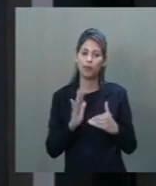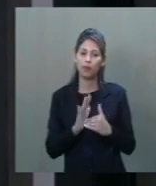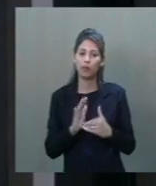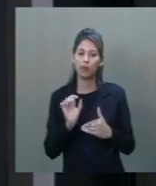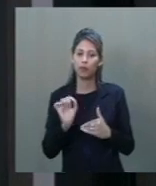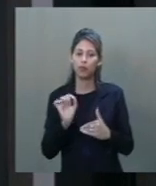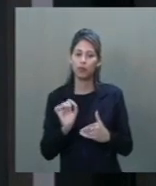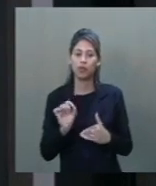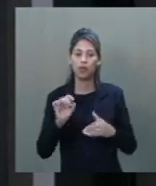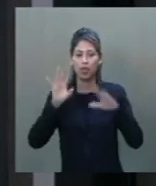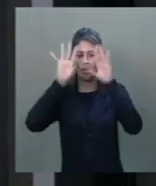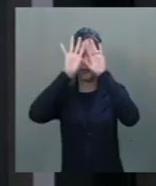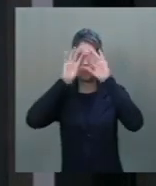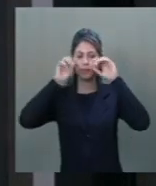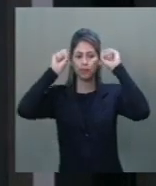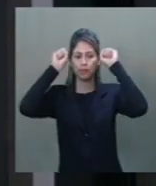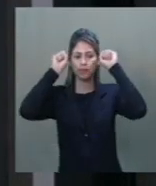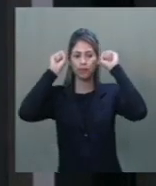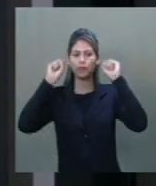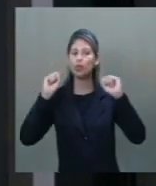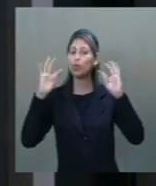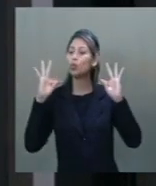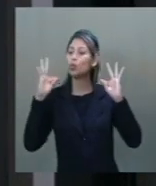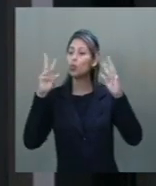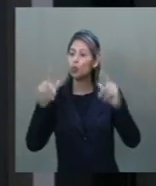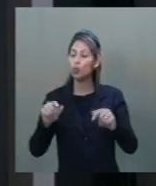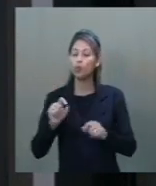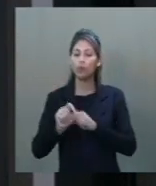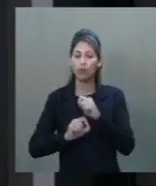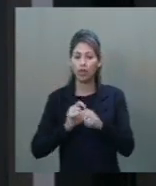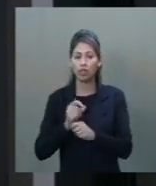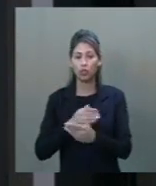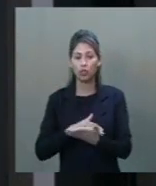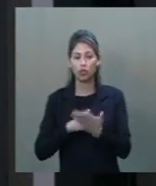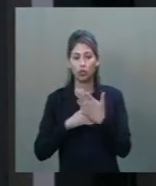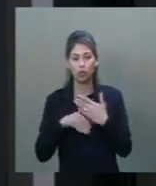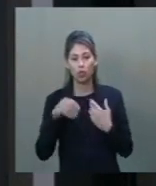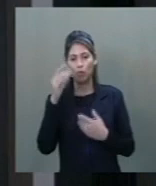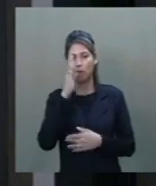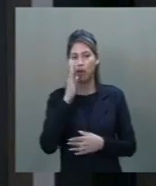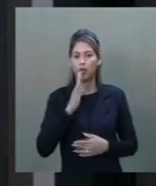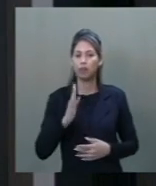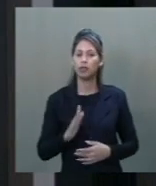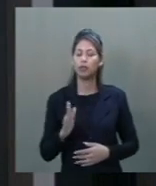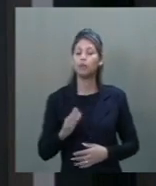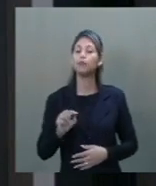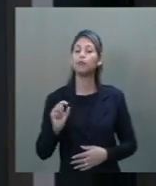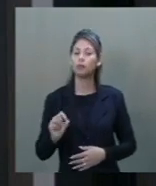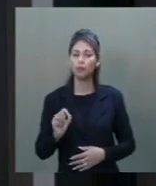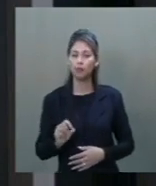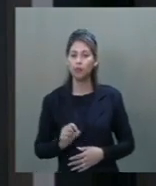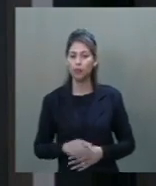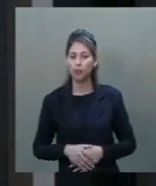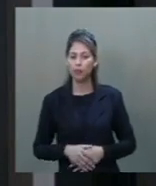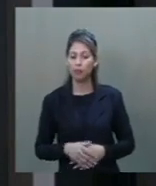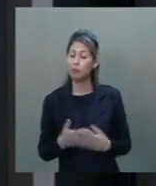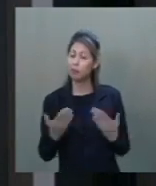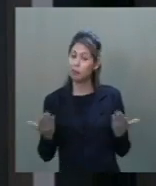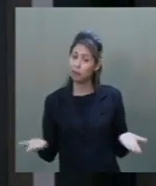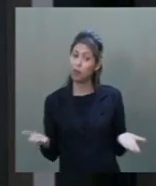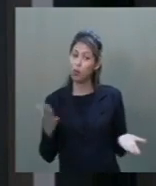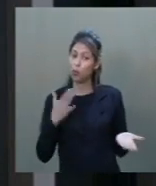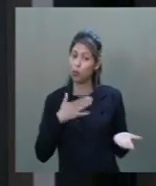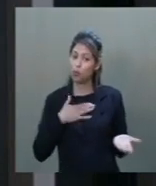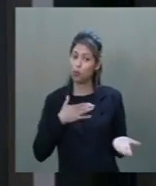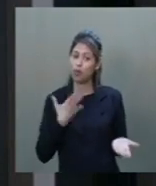agradecer ao Supremo Tribunal Federal por tudo que tem feito ao Brasil, especialmente nesses últimos dias. Não quero aqui que os meus